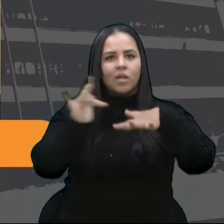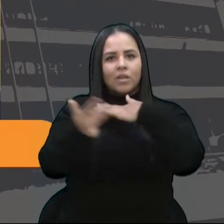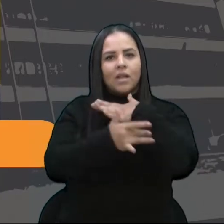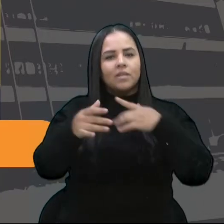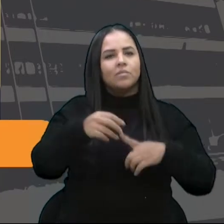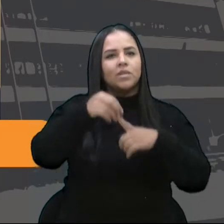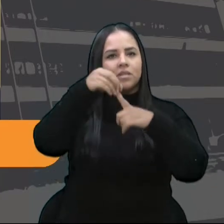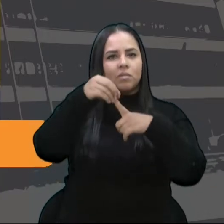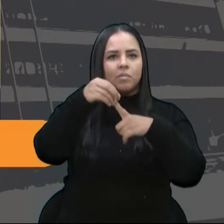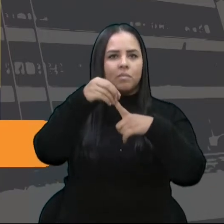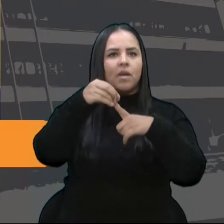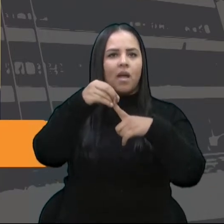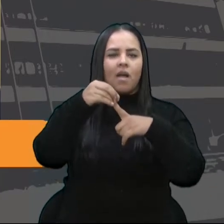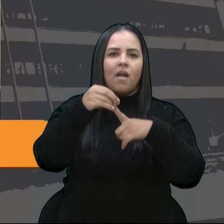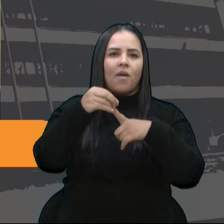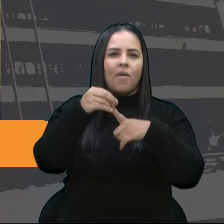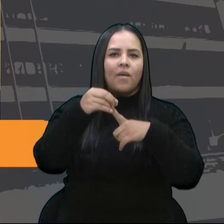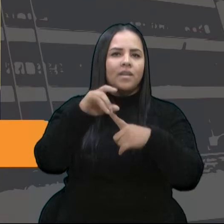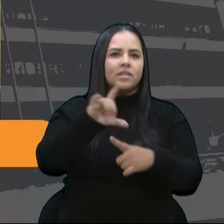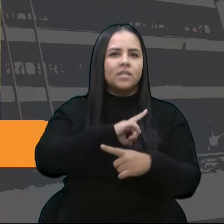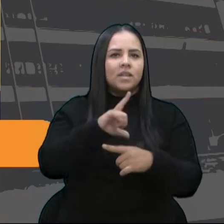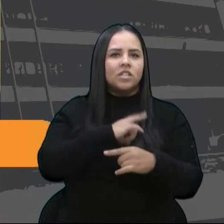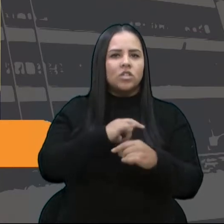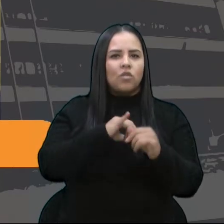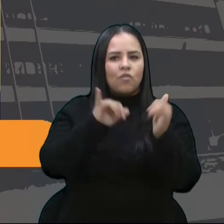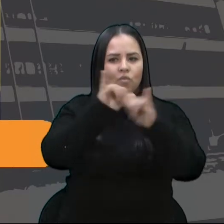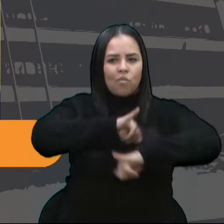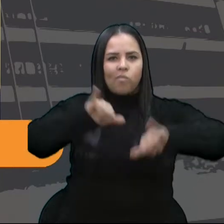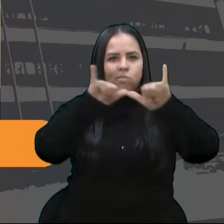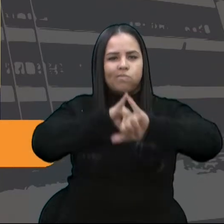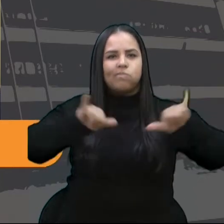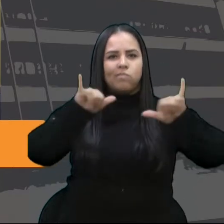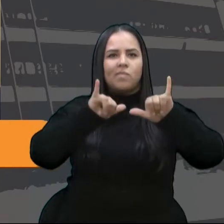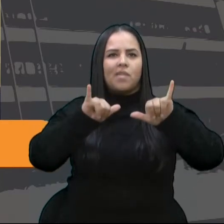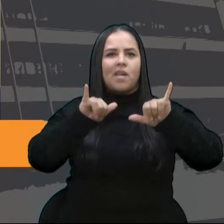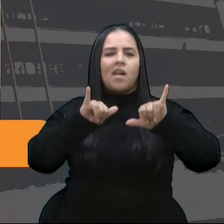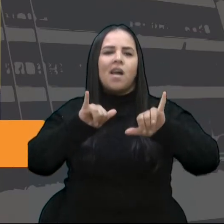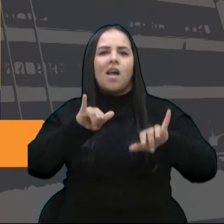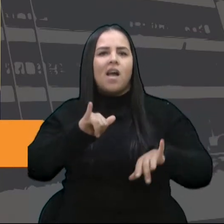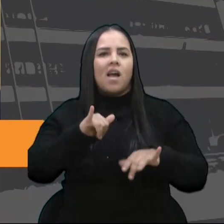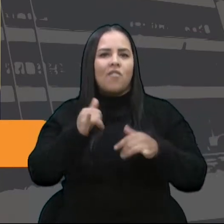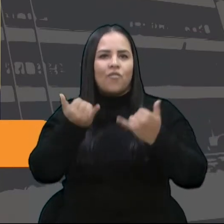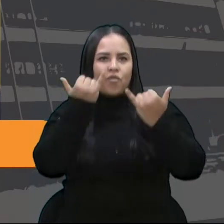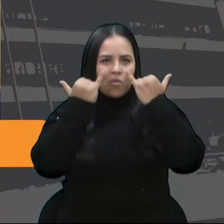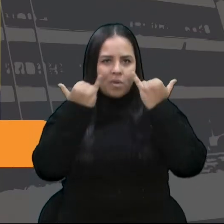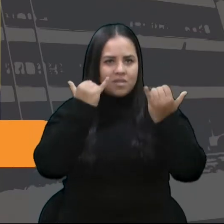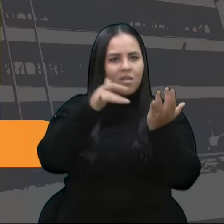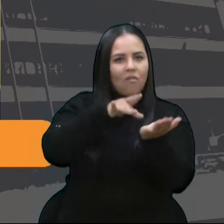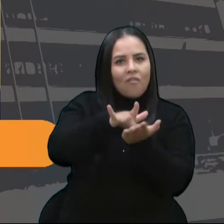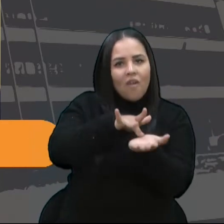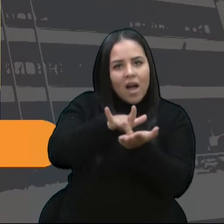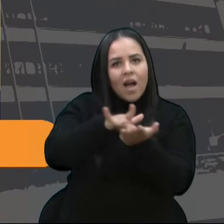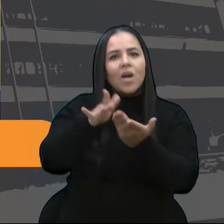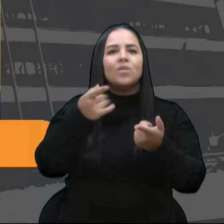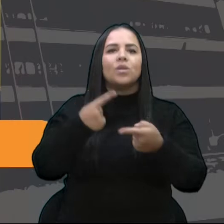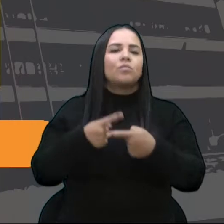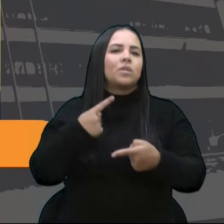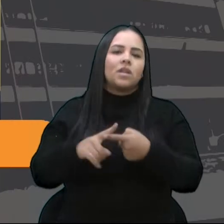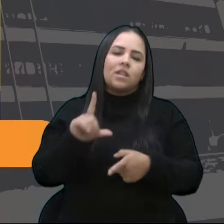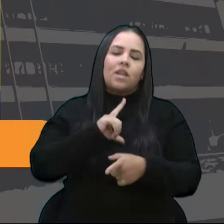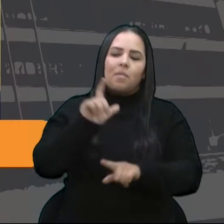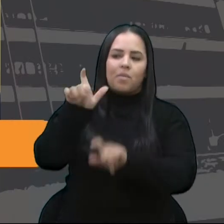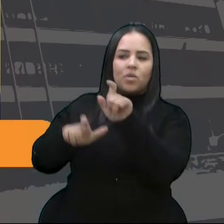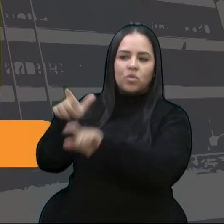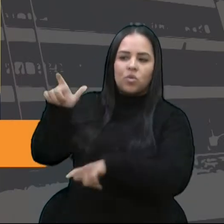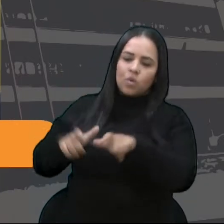principalmente com as divulgações das fake news, e me parece que muitas pessoas, embora bem intencionadas,